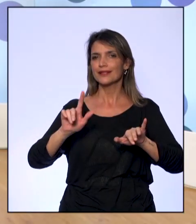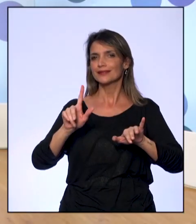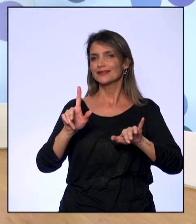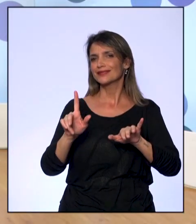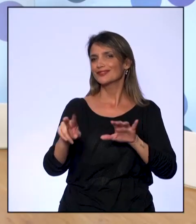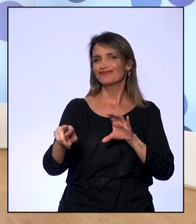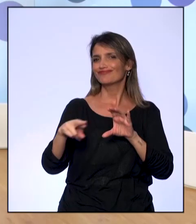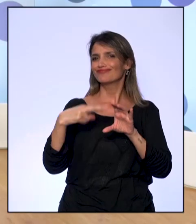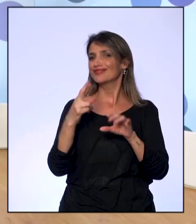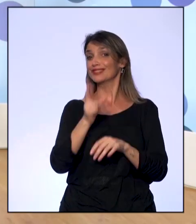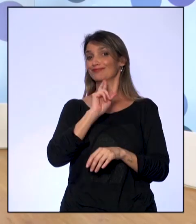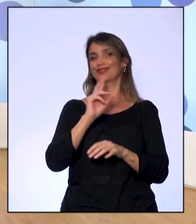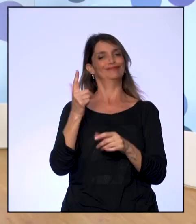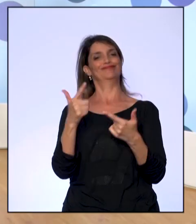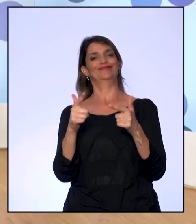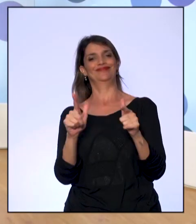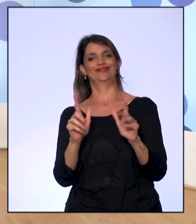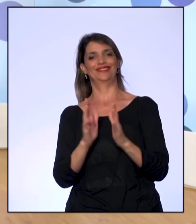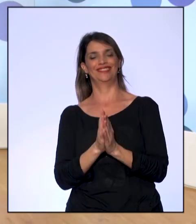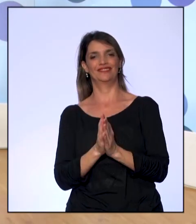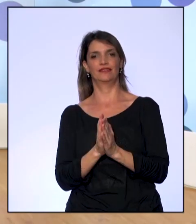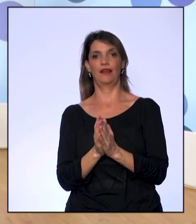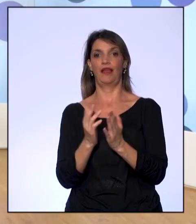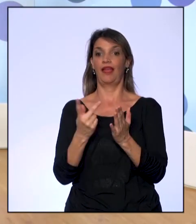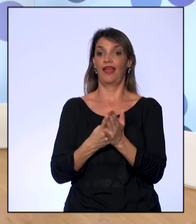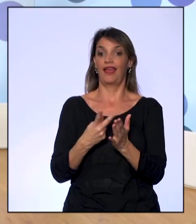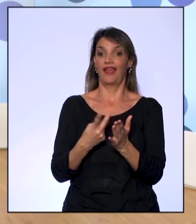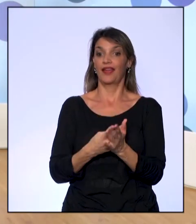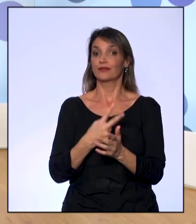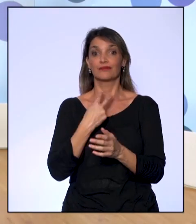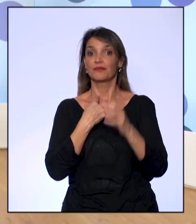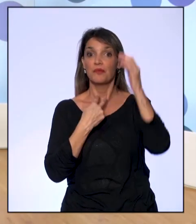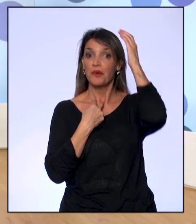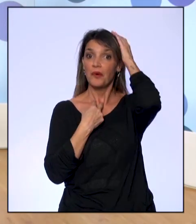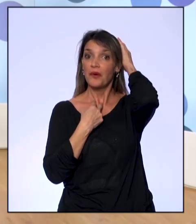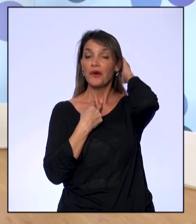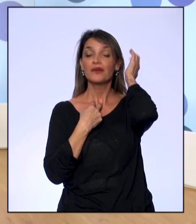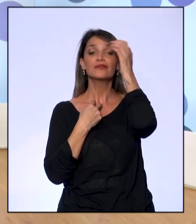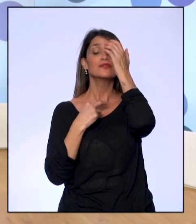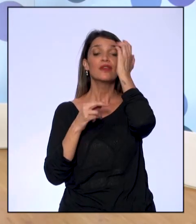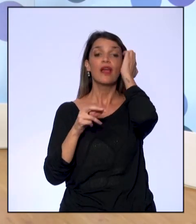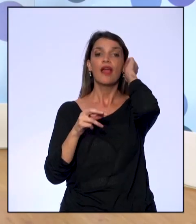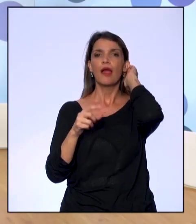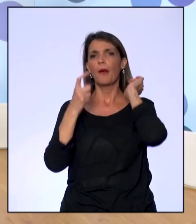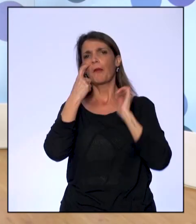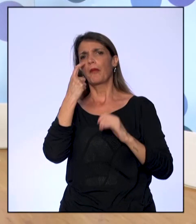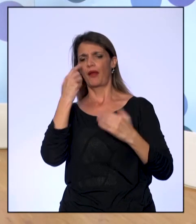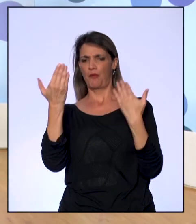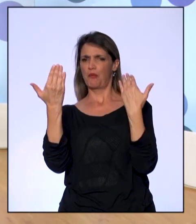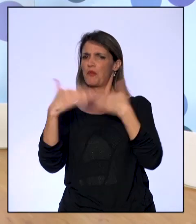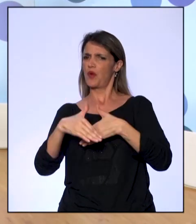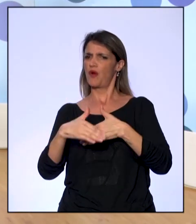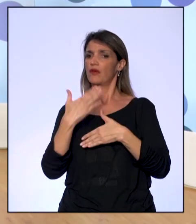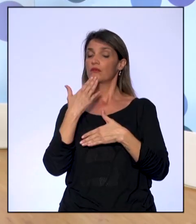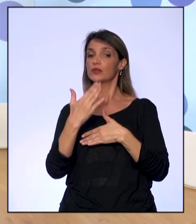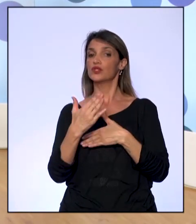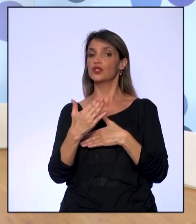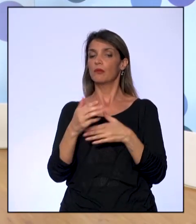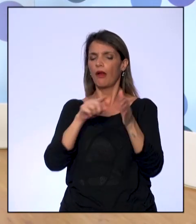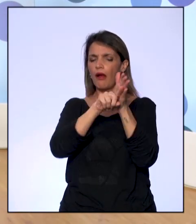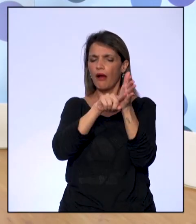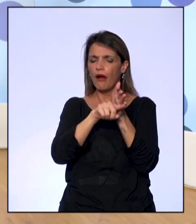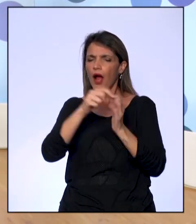receber ó ela né então assim esse erro de comando a pessoal não pode acontecer né a gente você está numa prova e tá pedindo para você